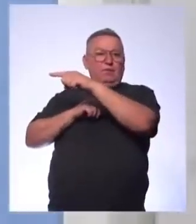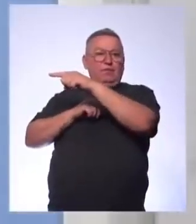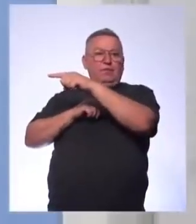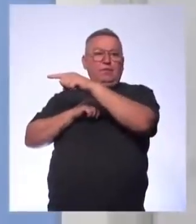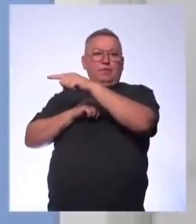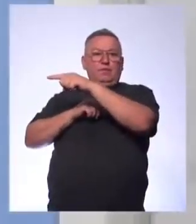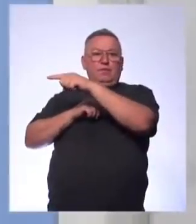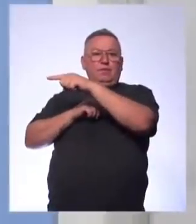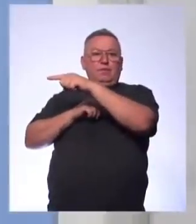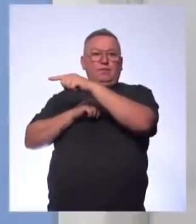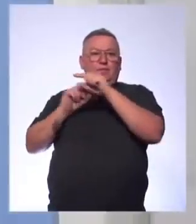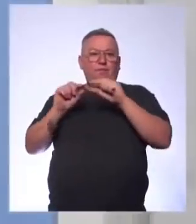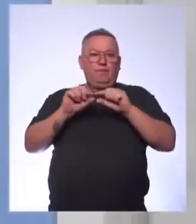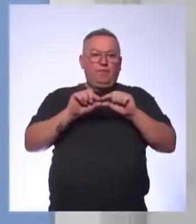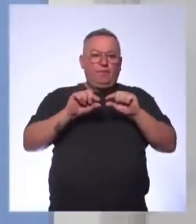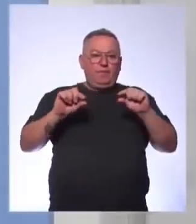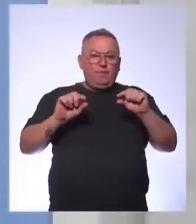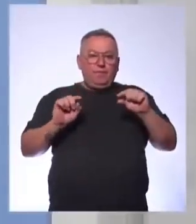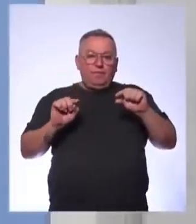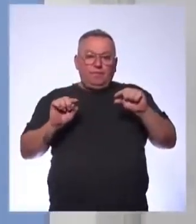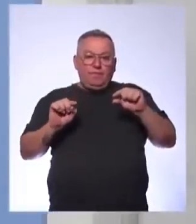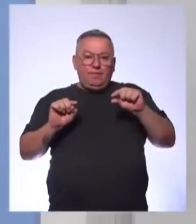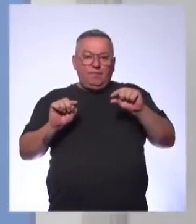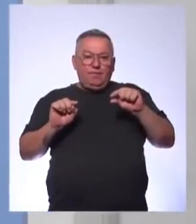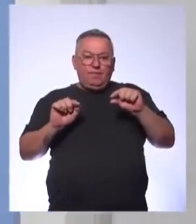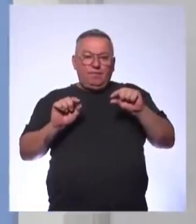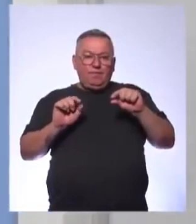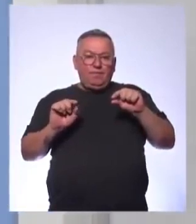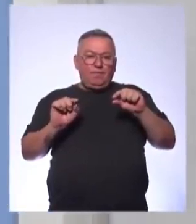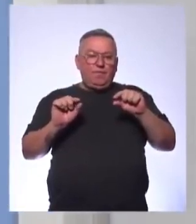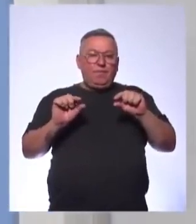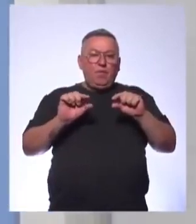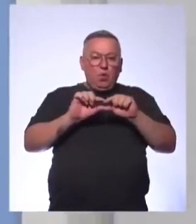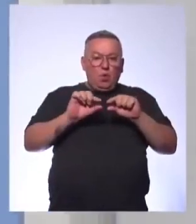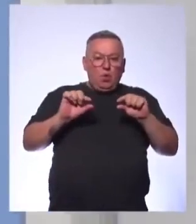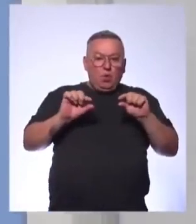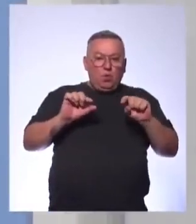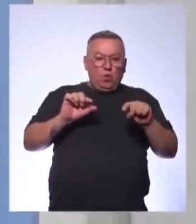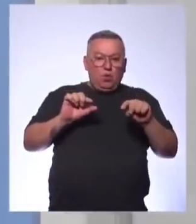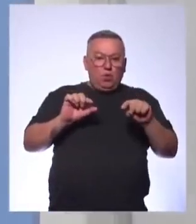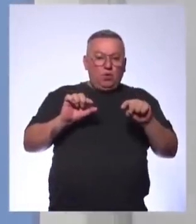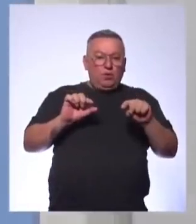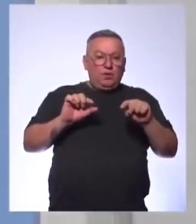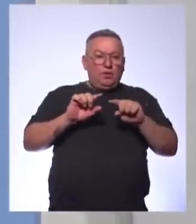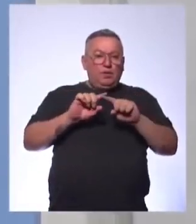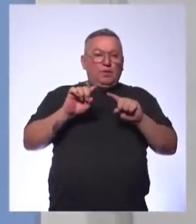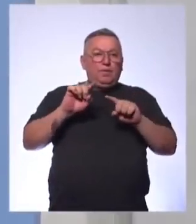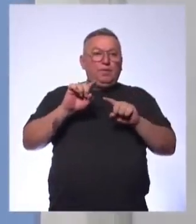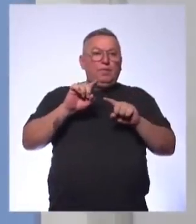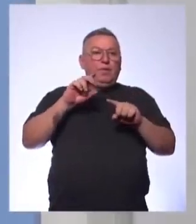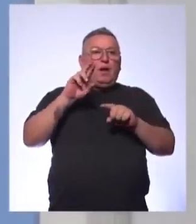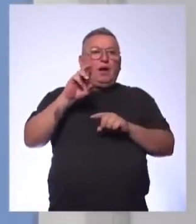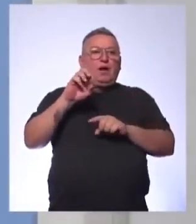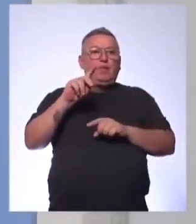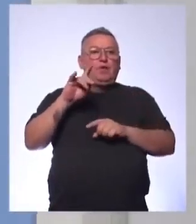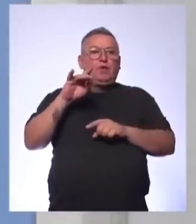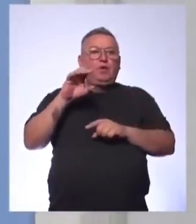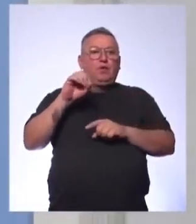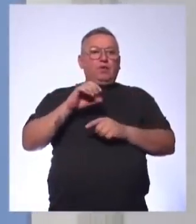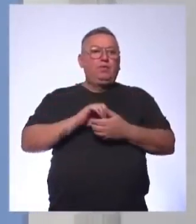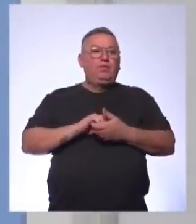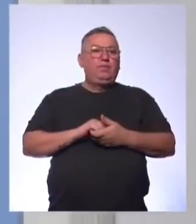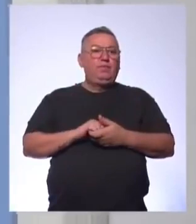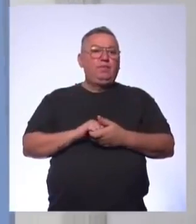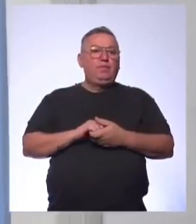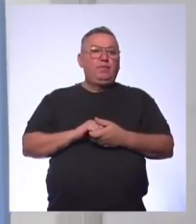clica nesse globozinho aqui, ó. Aí ele vai cair nesses 3 aplicativos aqui. Aí você vai no repositório,